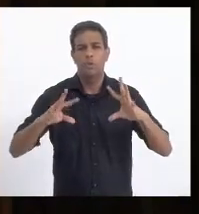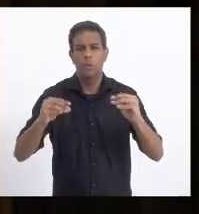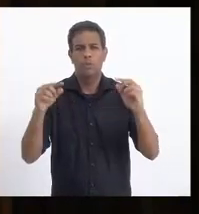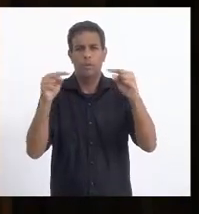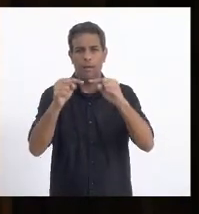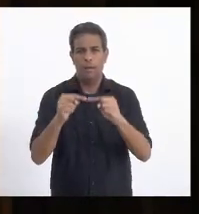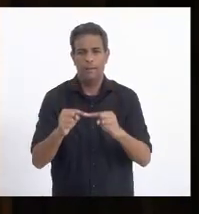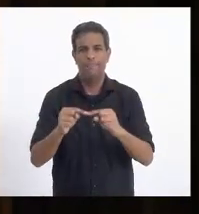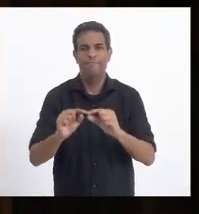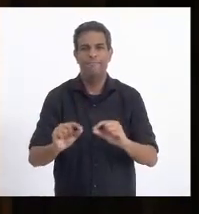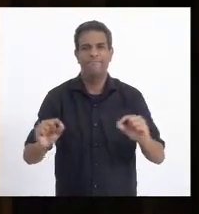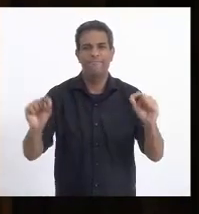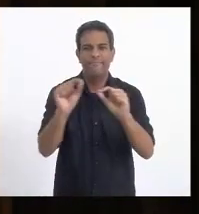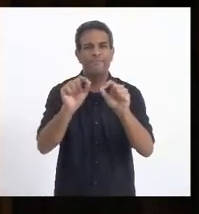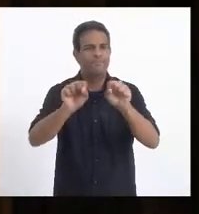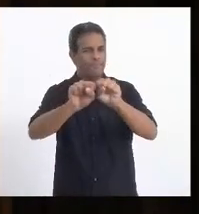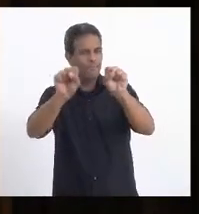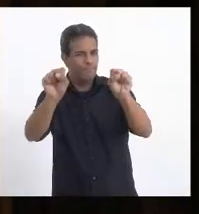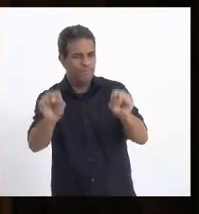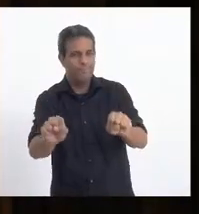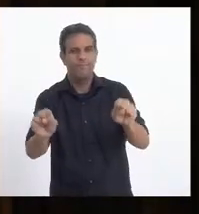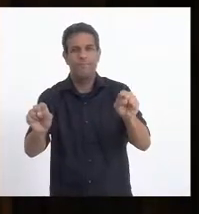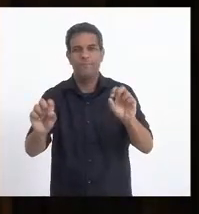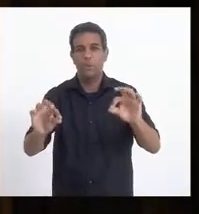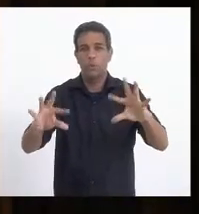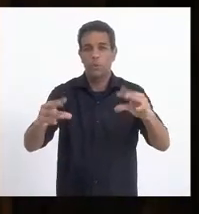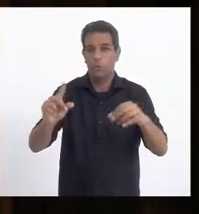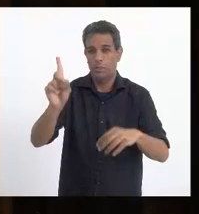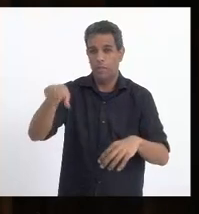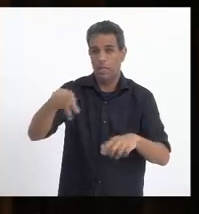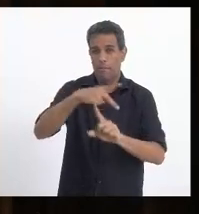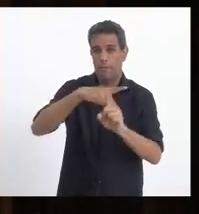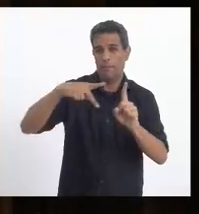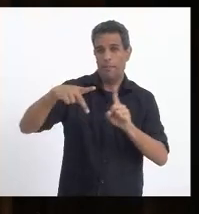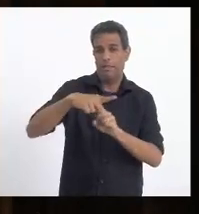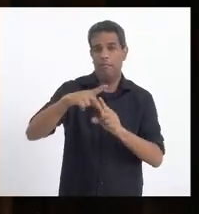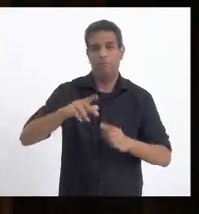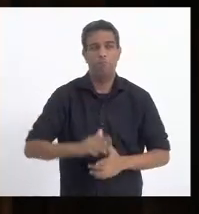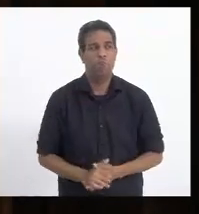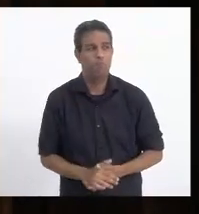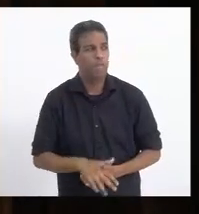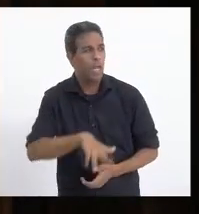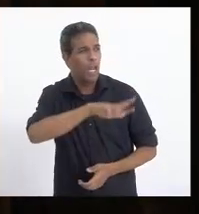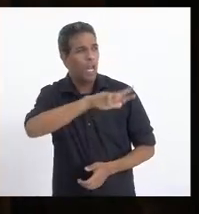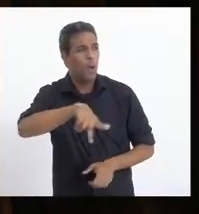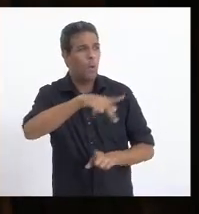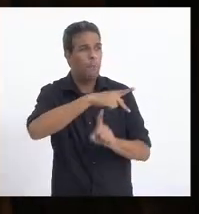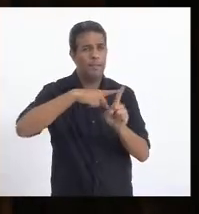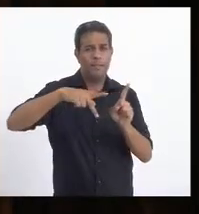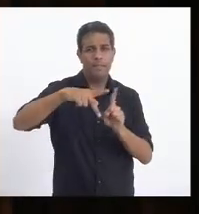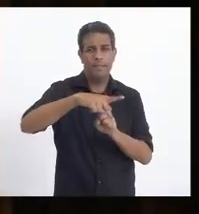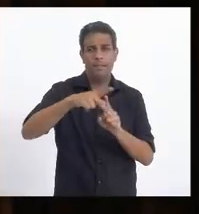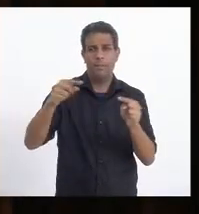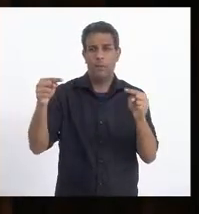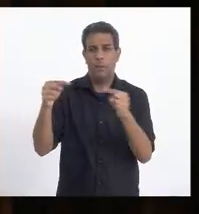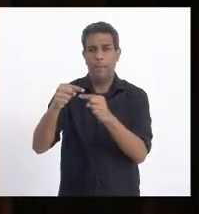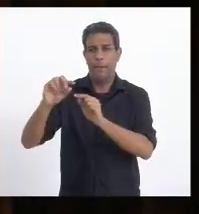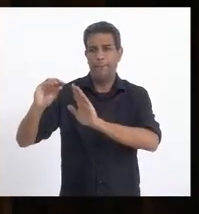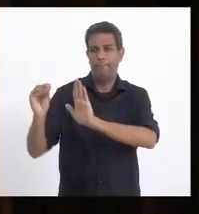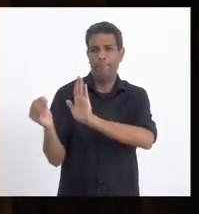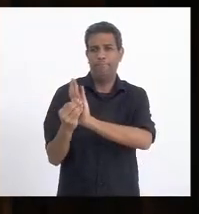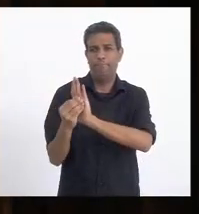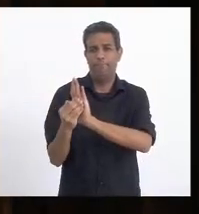fiscal esse sistema não é Previdenciário esse não é um sistema Previdenciário tá escrito lá no